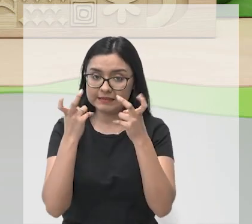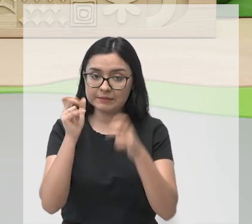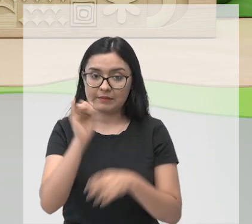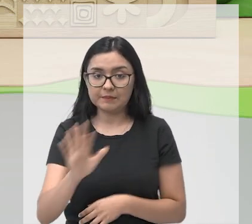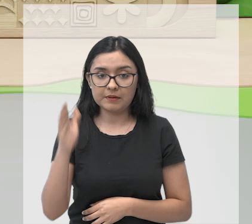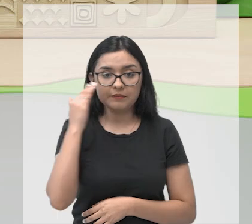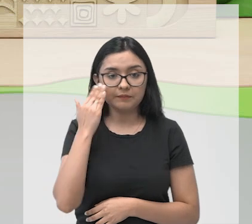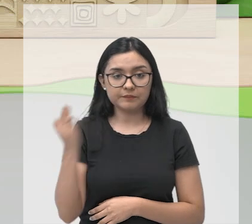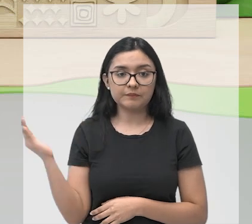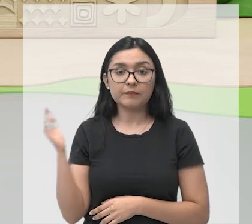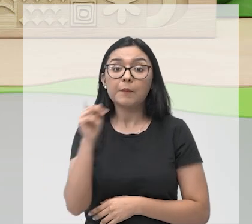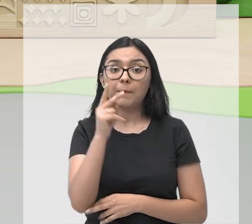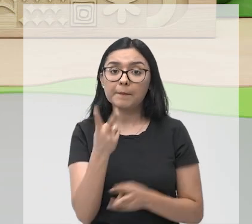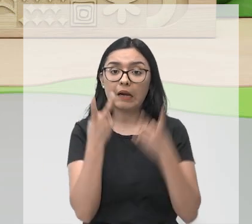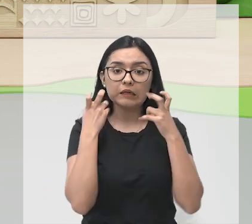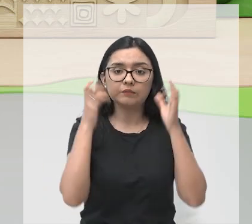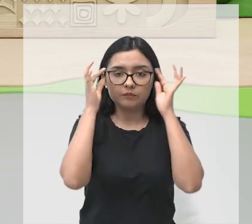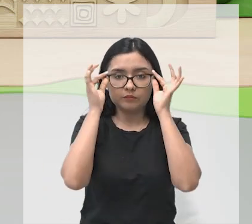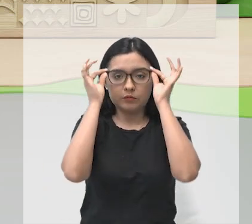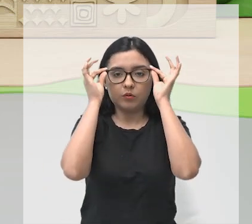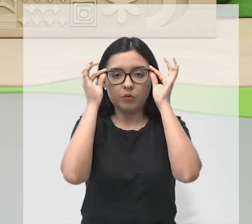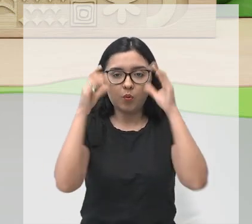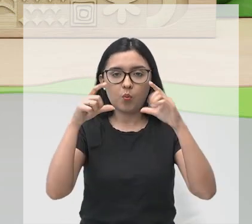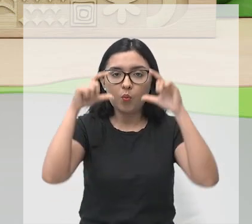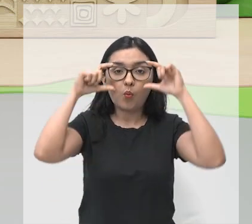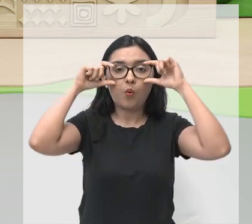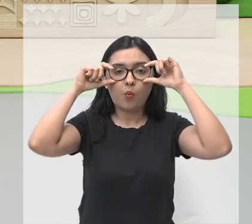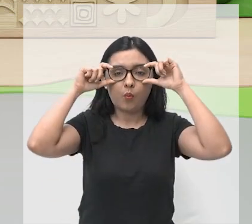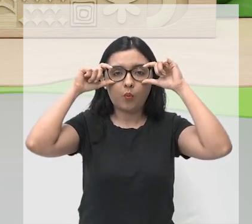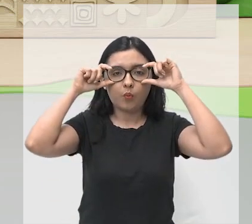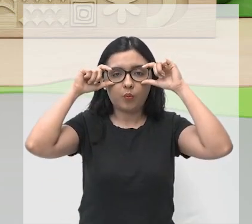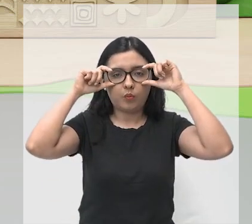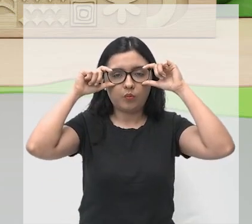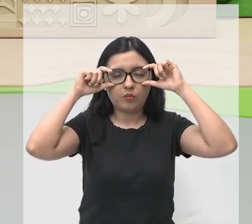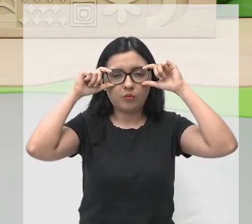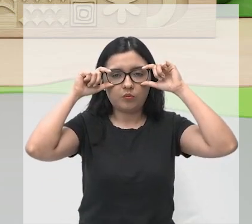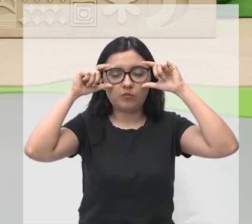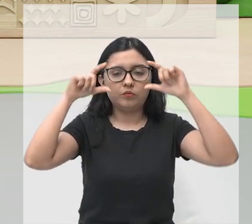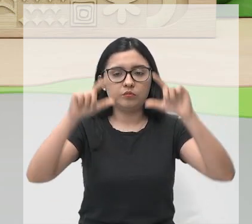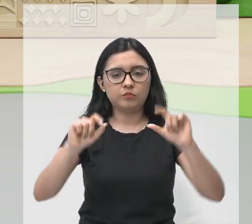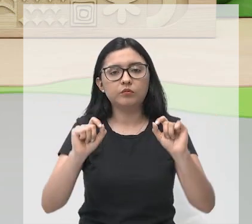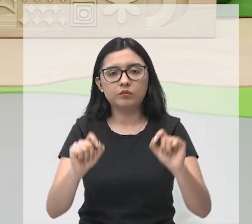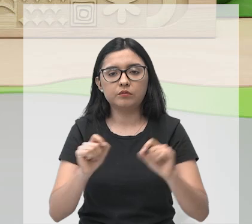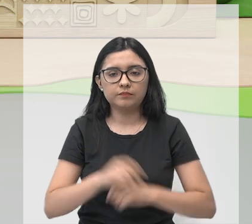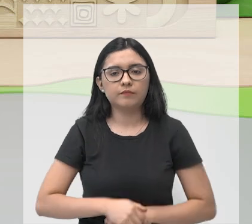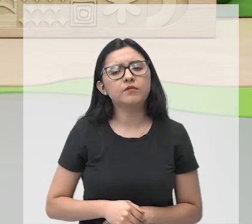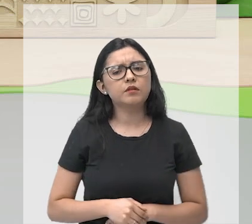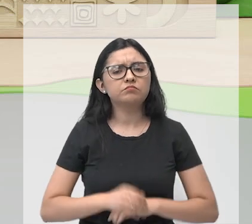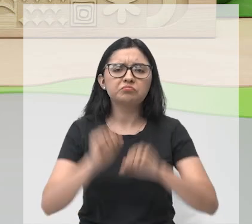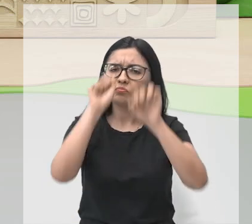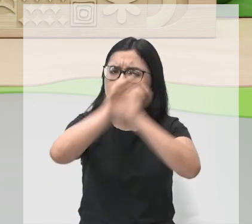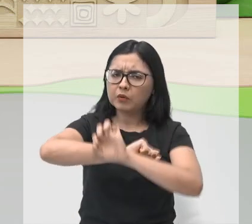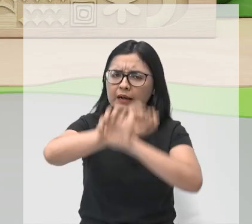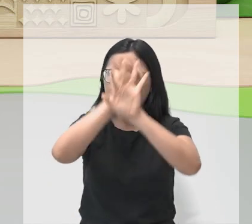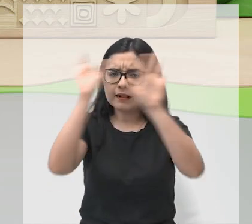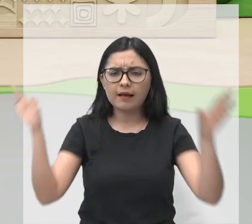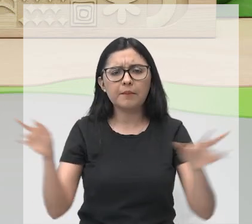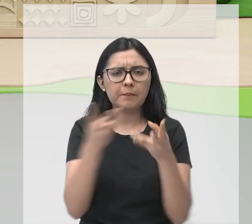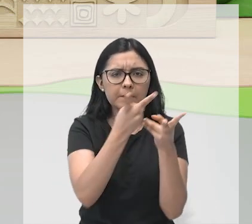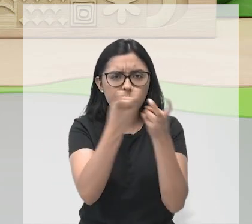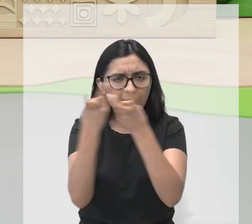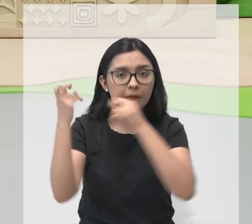observando. Observe o campo de visão da lente, onde você vê tudo nítido.